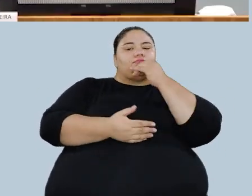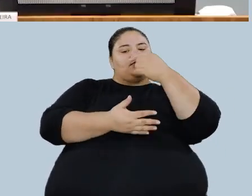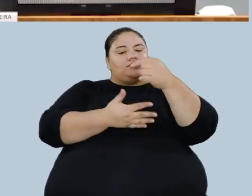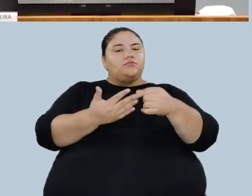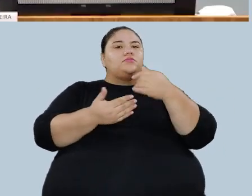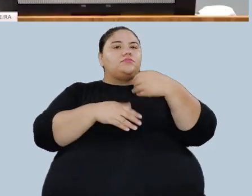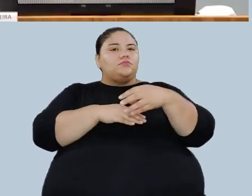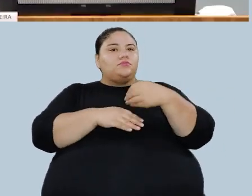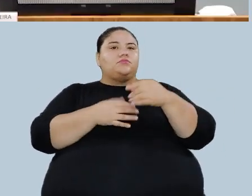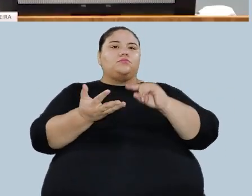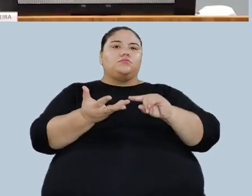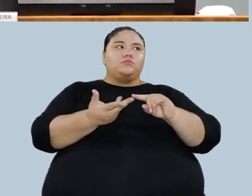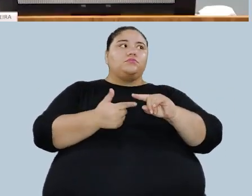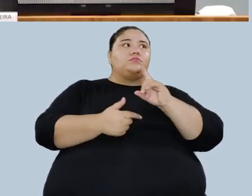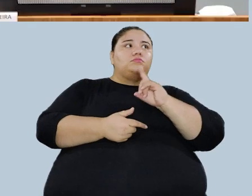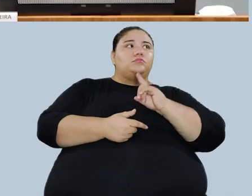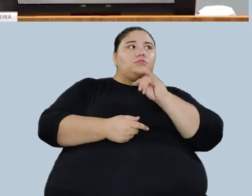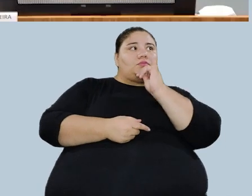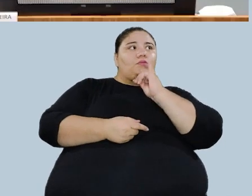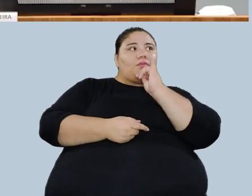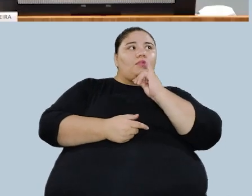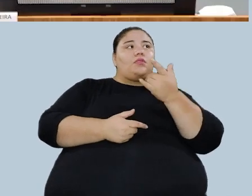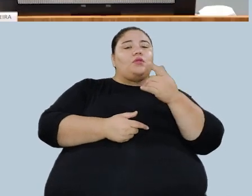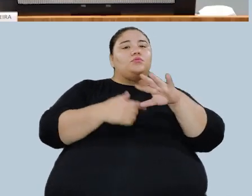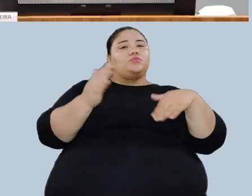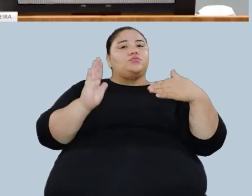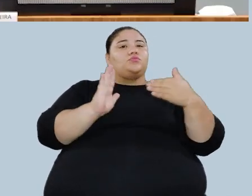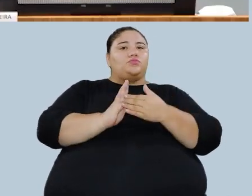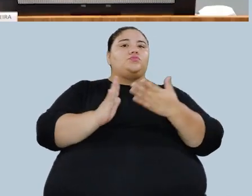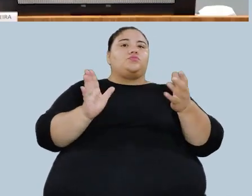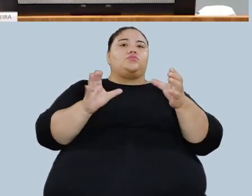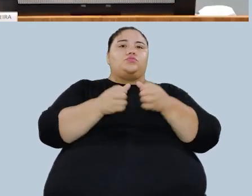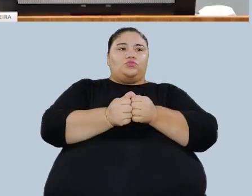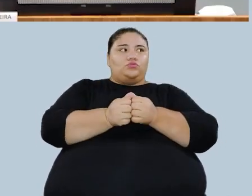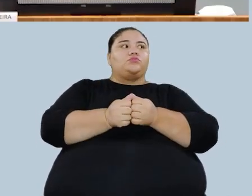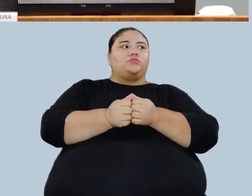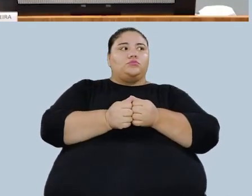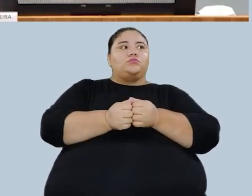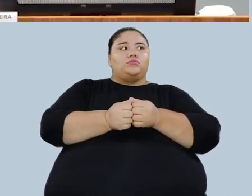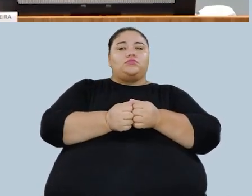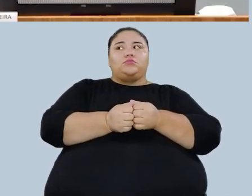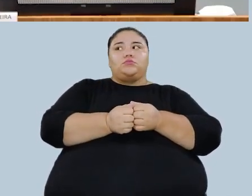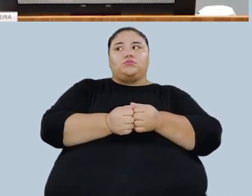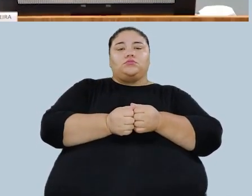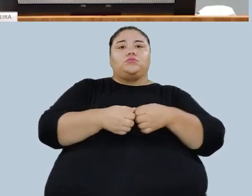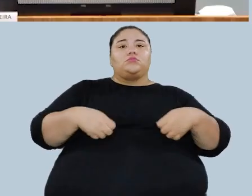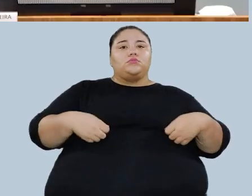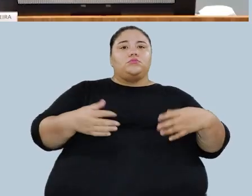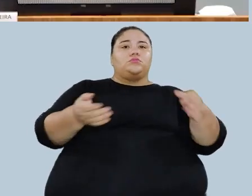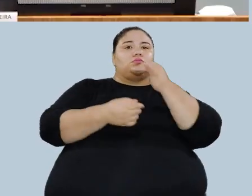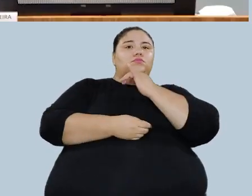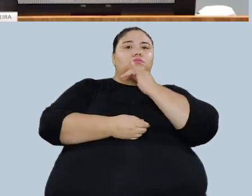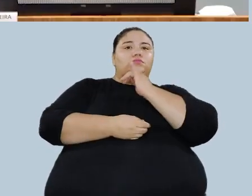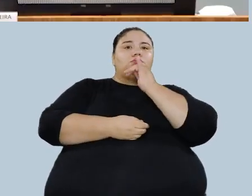vai dizendo qual é a base de cálculo que envolve, né, todo esse conjunto de despesas. Eu não